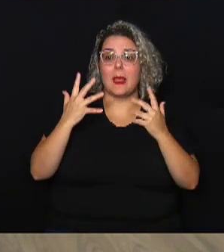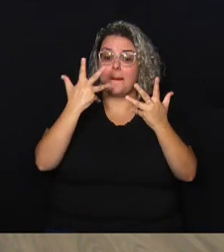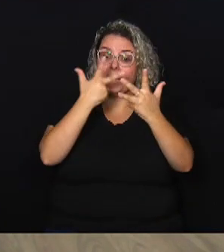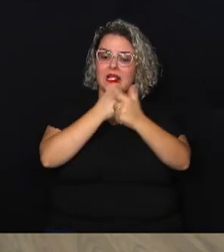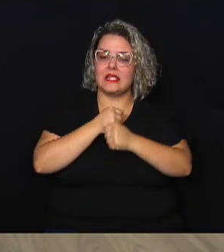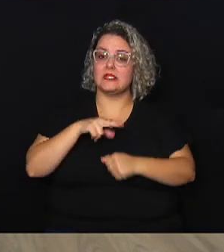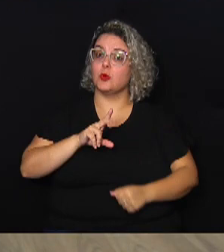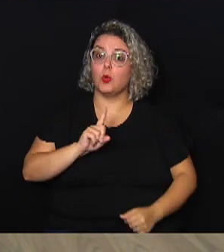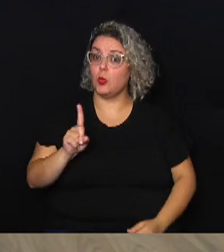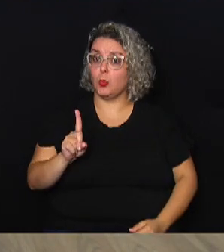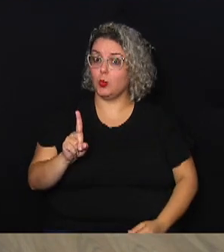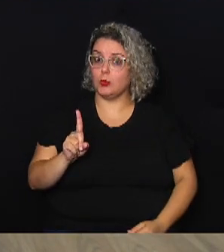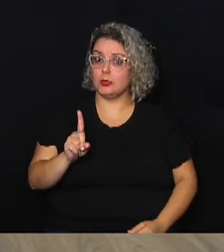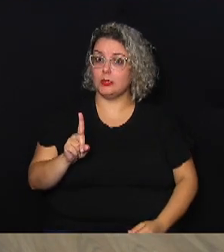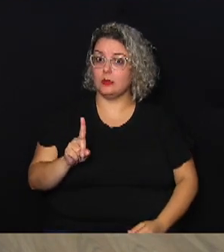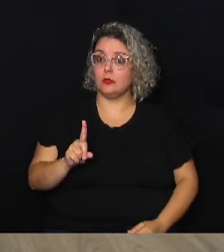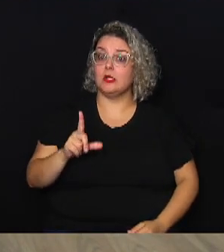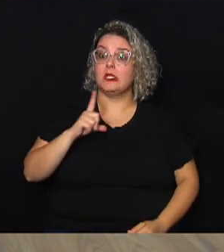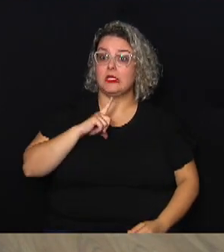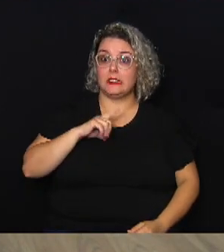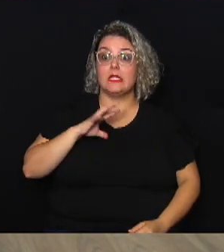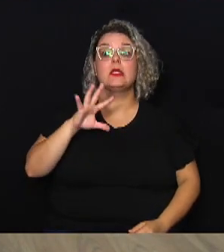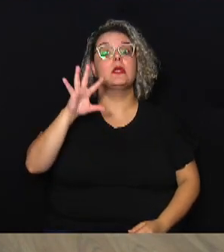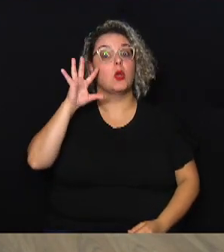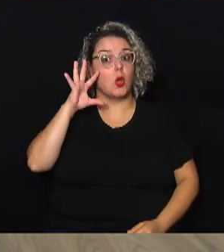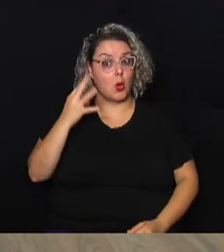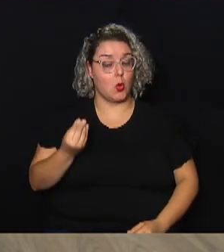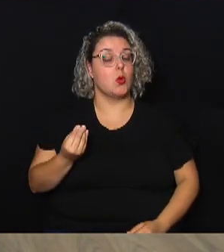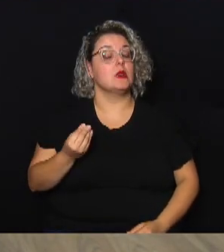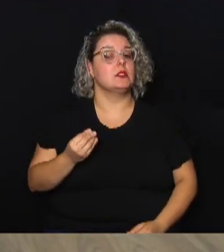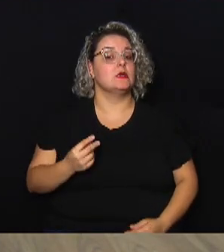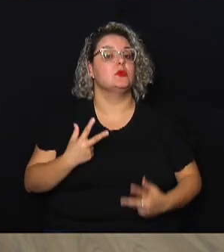gente está enganado? A gente ainda tem que conhecer muito sobre isso.